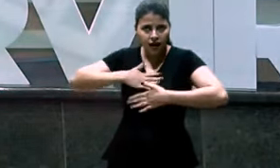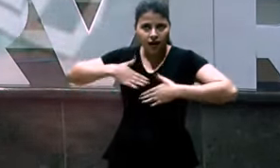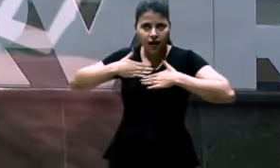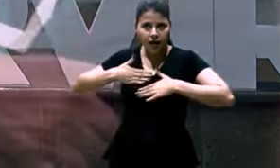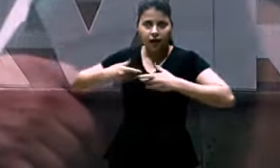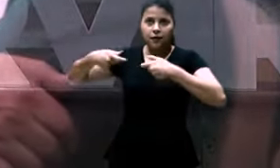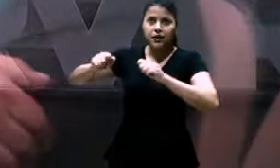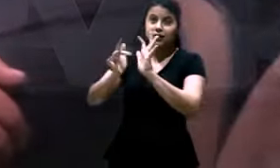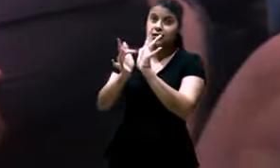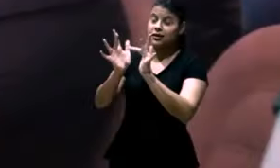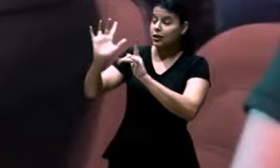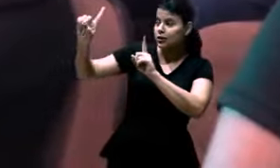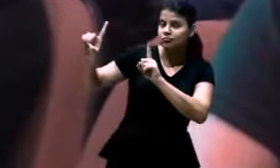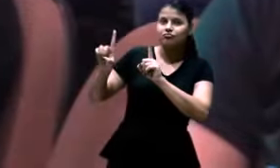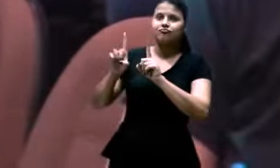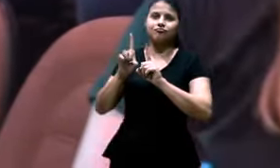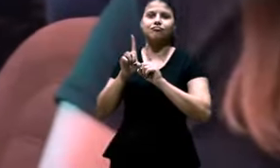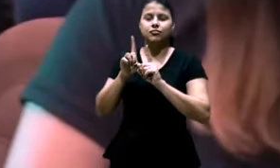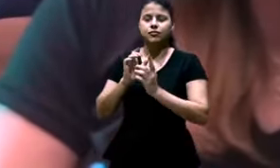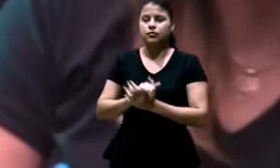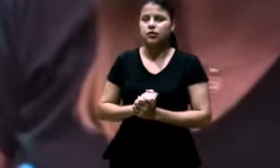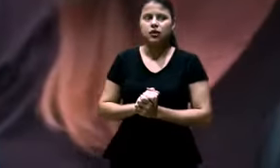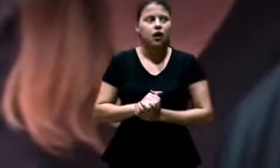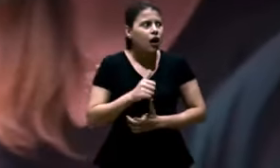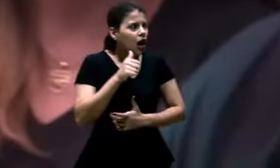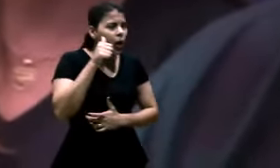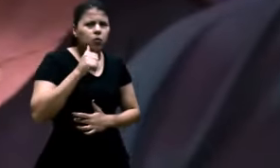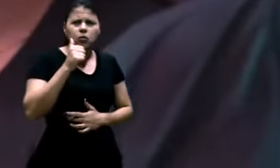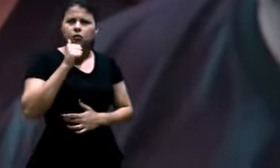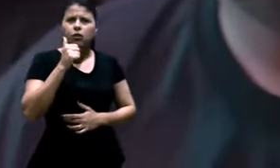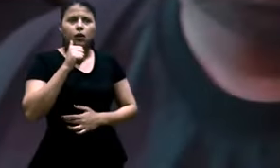Agora essa mulher, ela vai fazer uma pergunta,